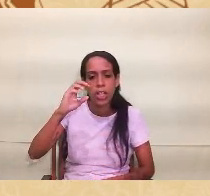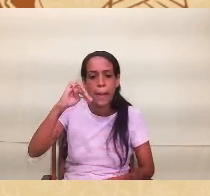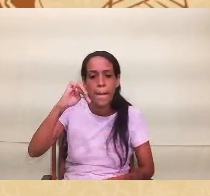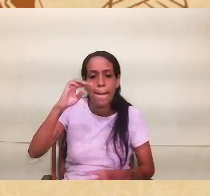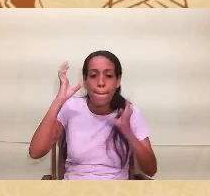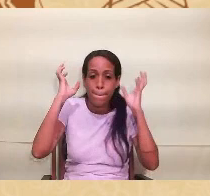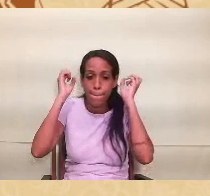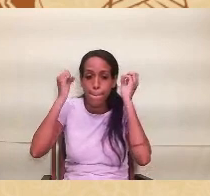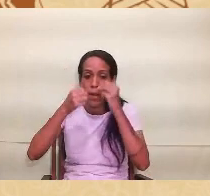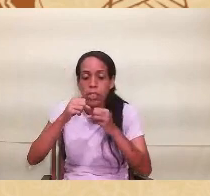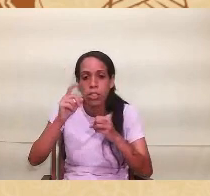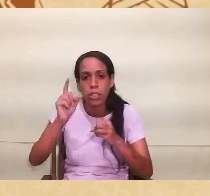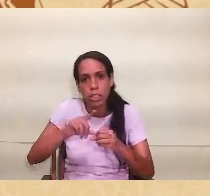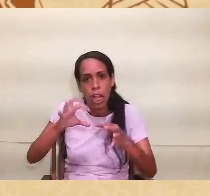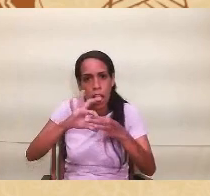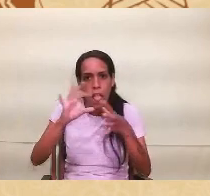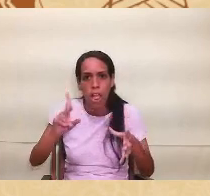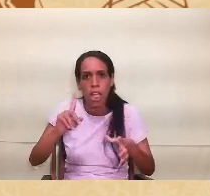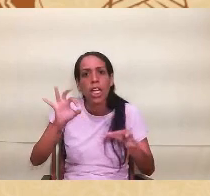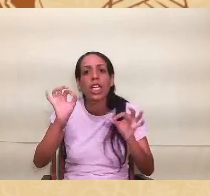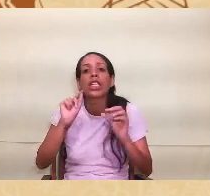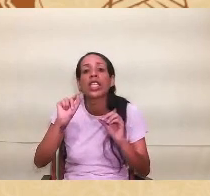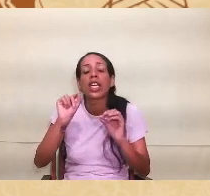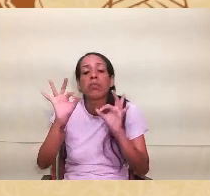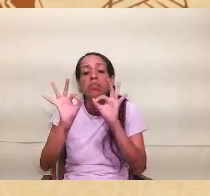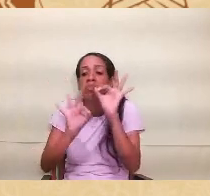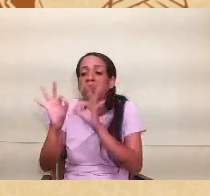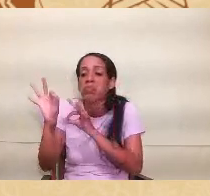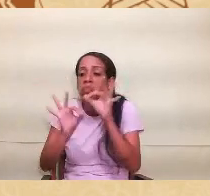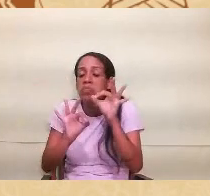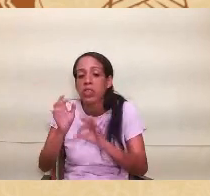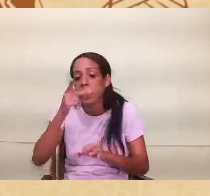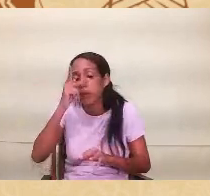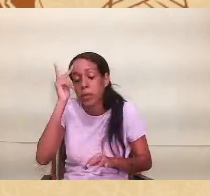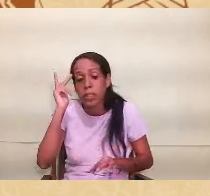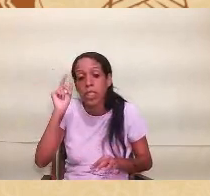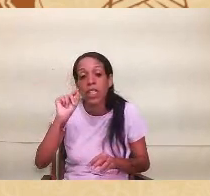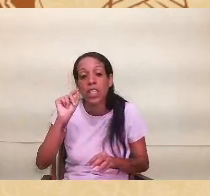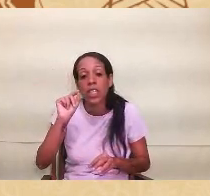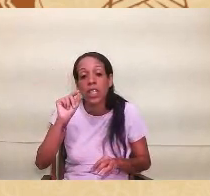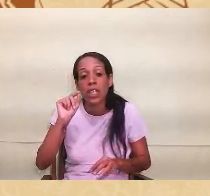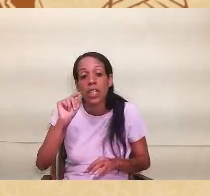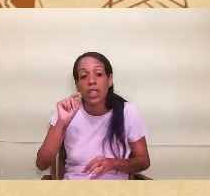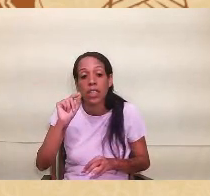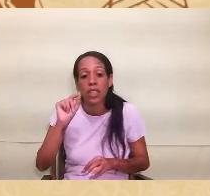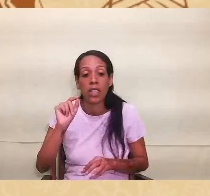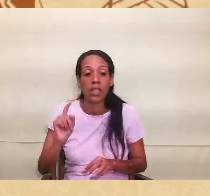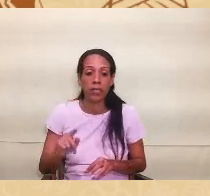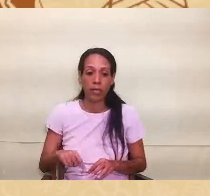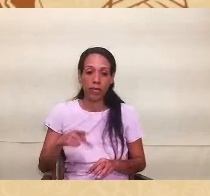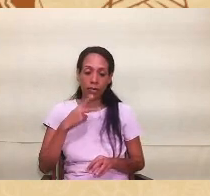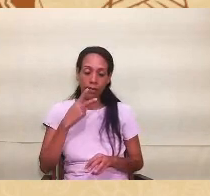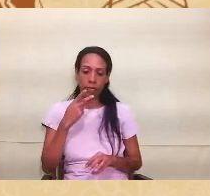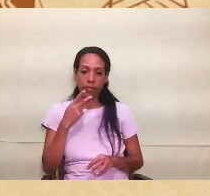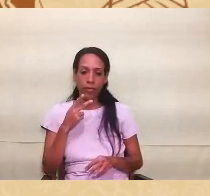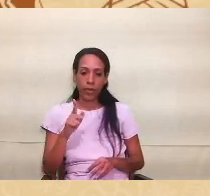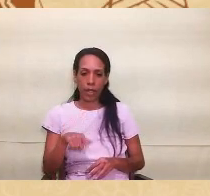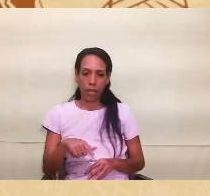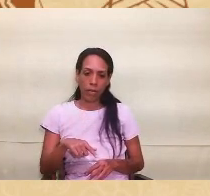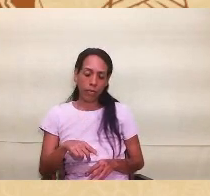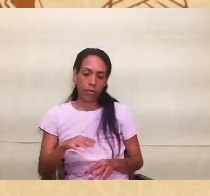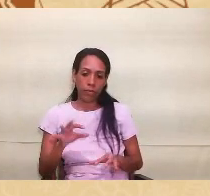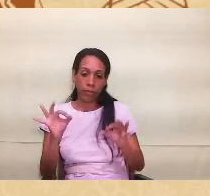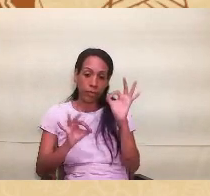que é subcomandante, quem comanda é o povo, né? Aqui quem comanda é o povo, o subcomandante, ele é subcomandante, recebe a ordem do povo.